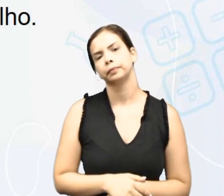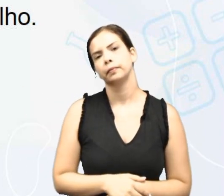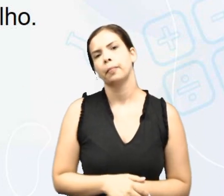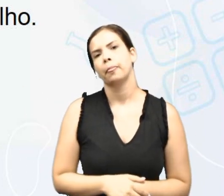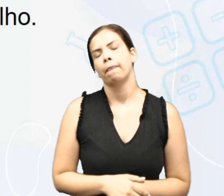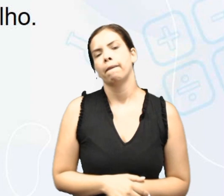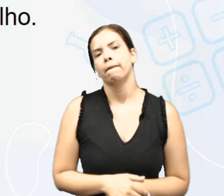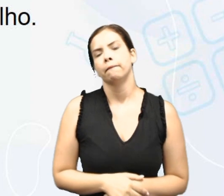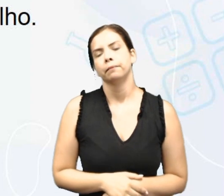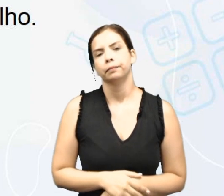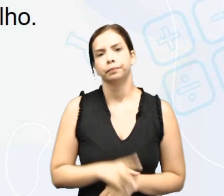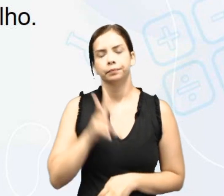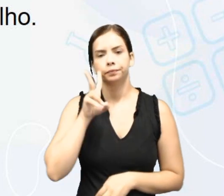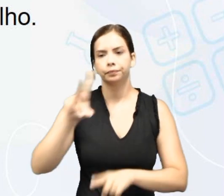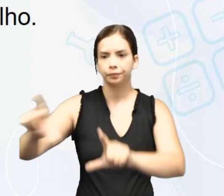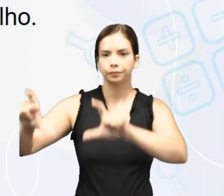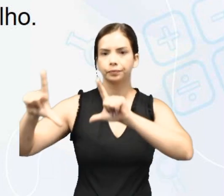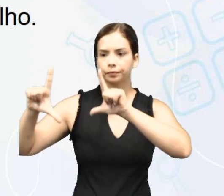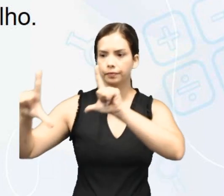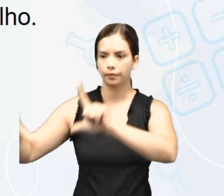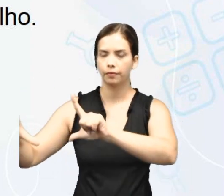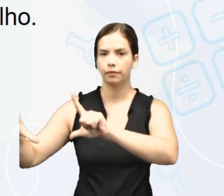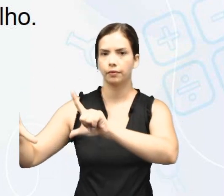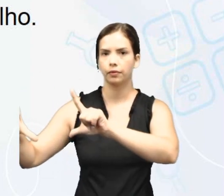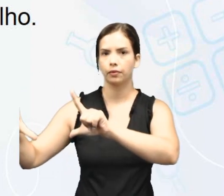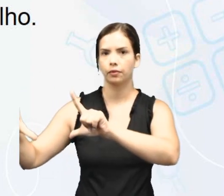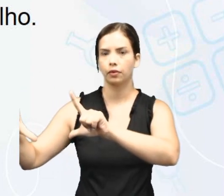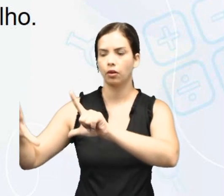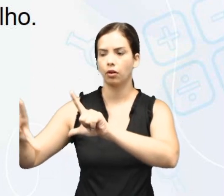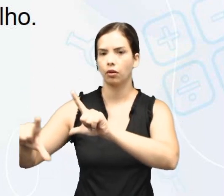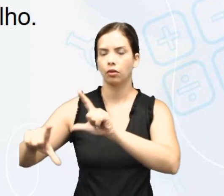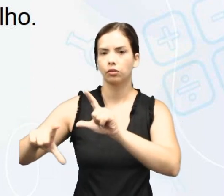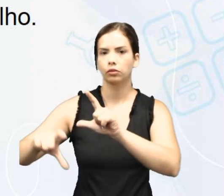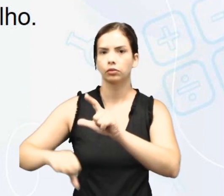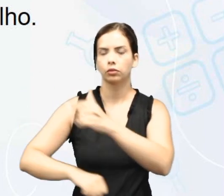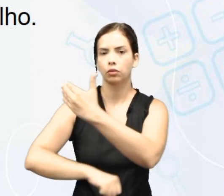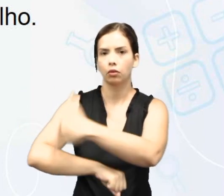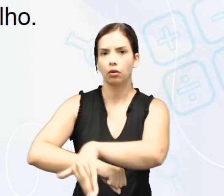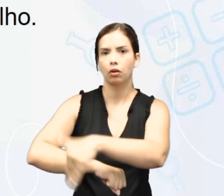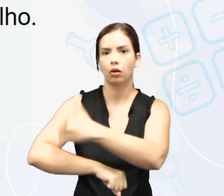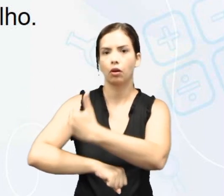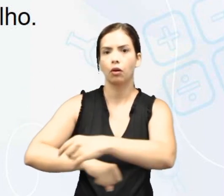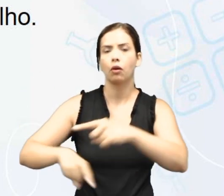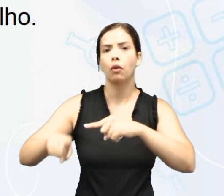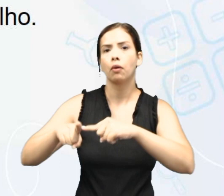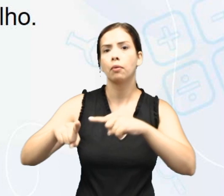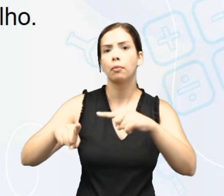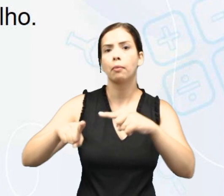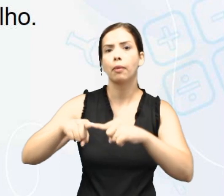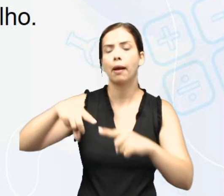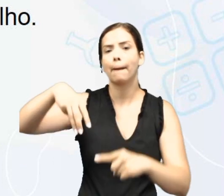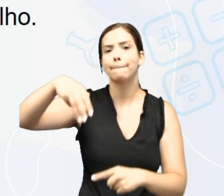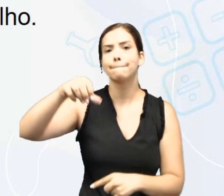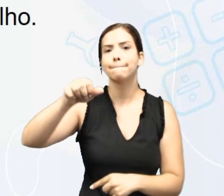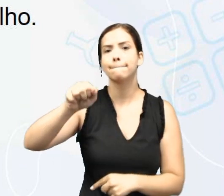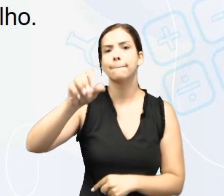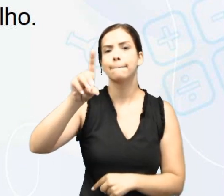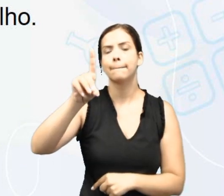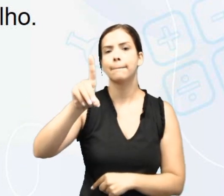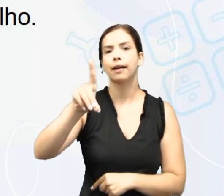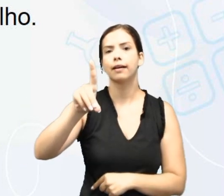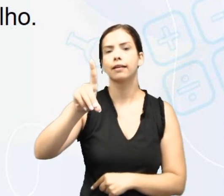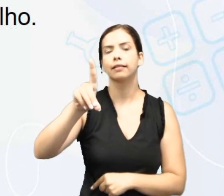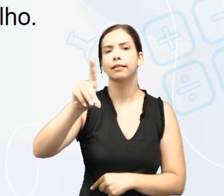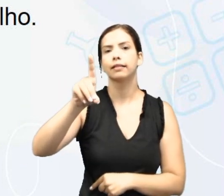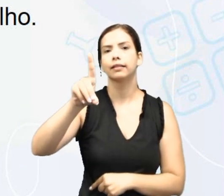na imagem, né, é uma foto de uma rua, né, no bairro da Madalena, lá em São Paulo, chamada Beco do Batman,